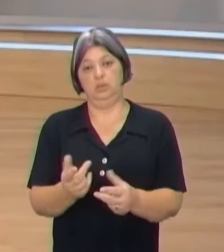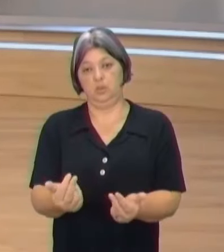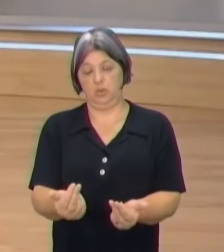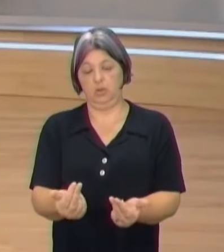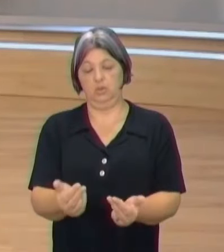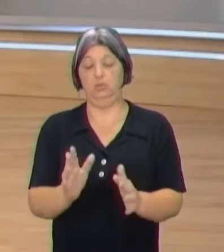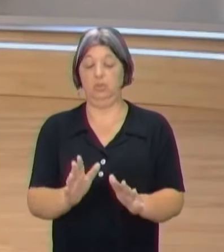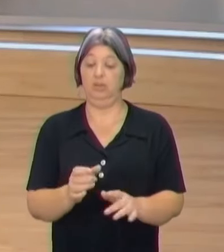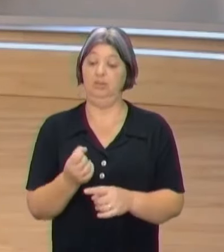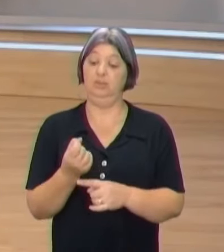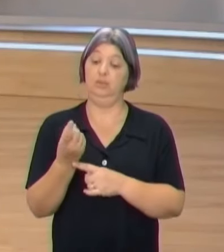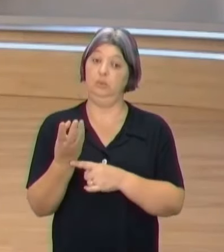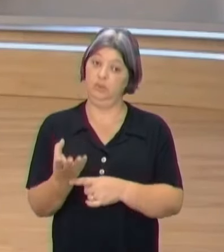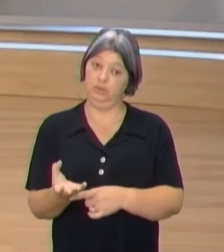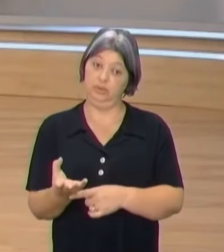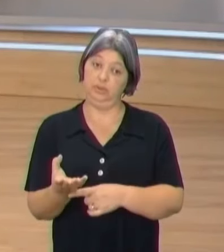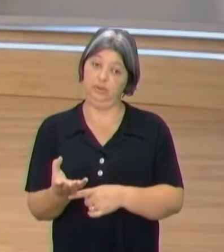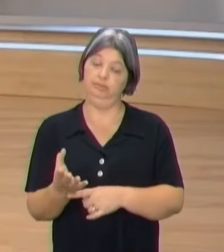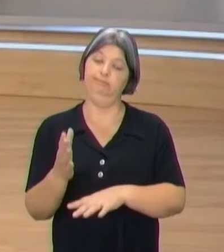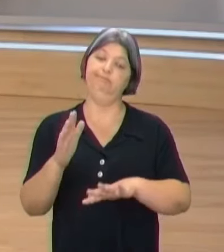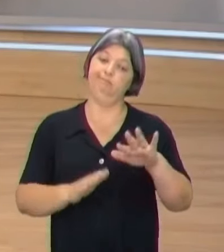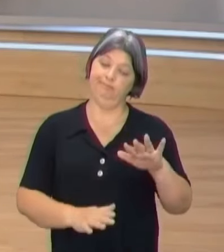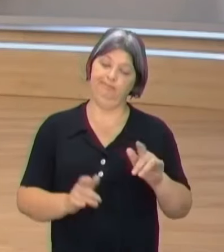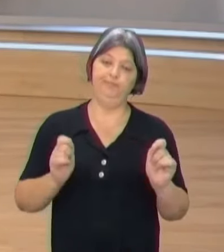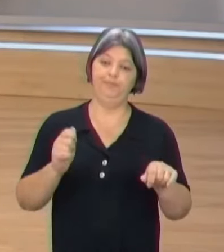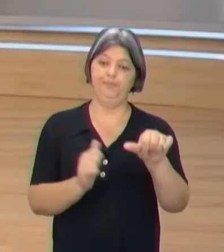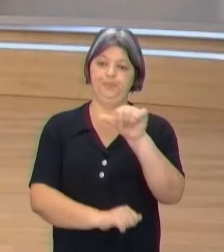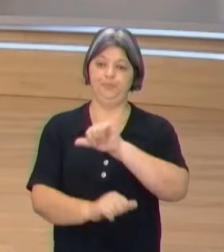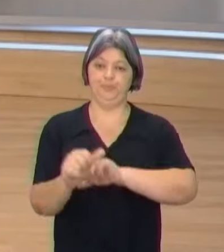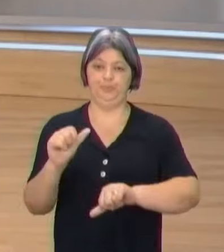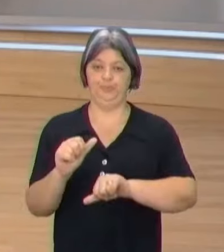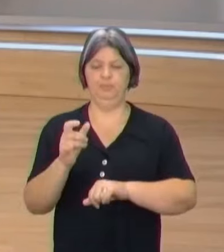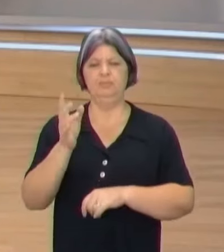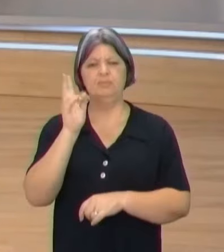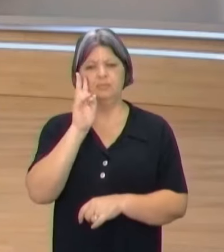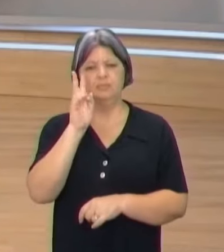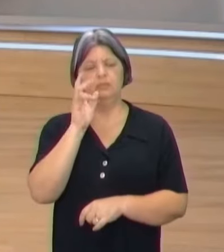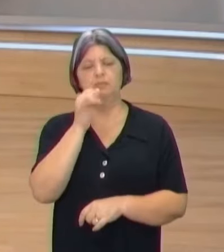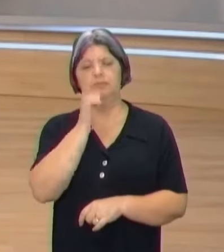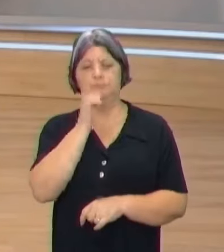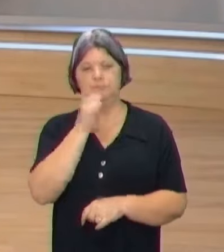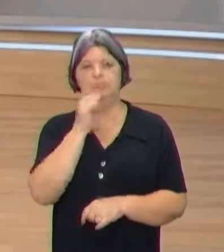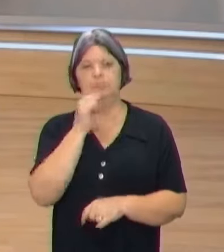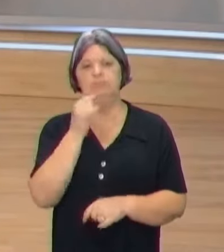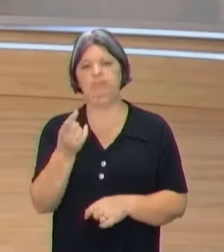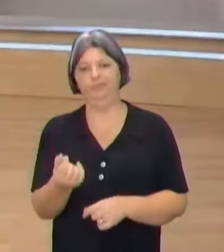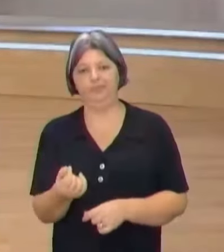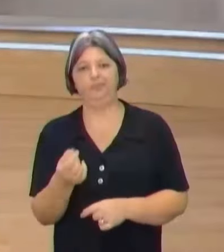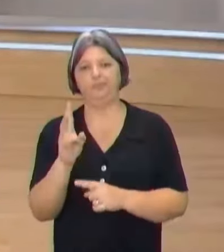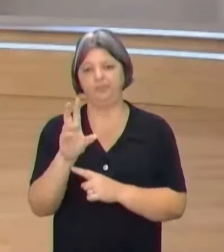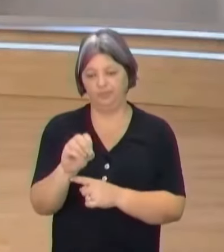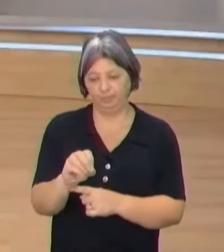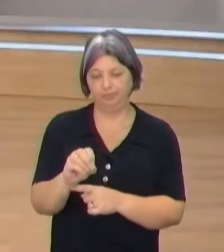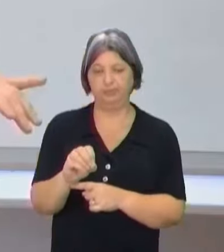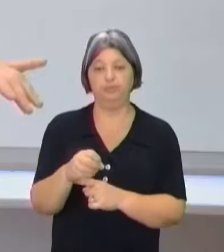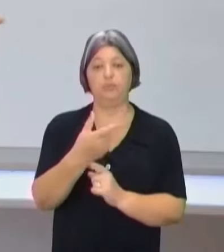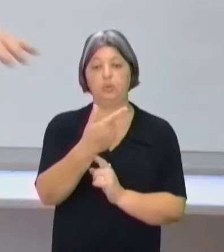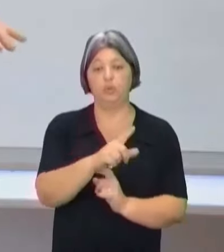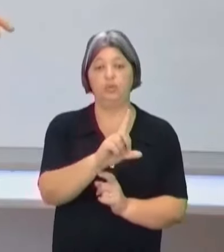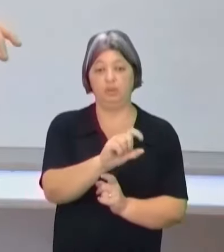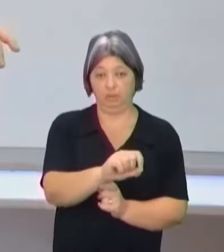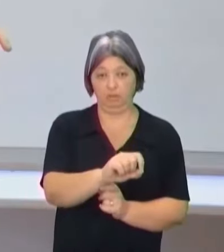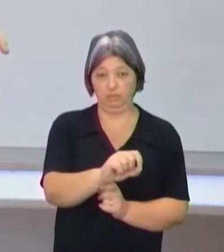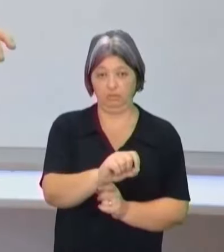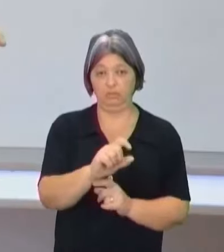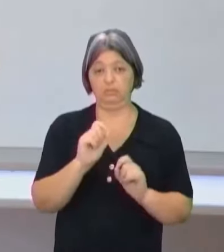daí essas quantidades, elas podem ser alteradas. Lembra que no exemplo que eu dei lá do dinheiro, um era 50, outro era 10?